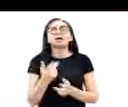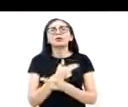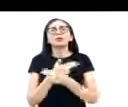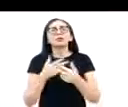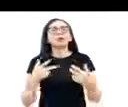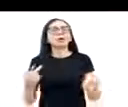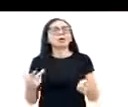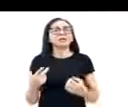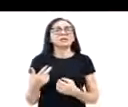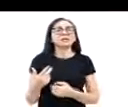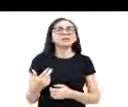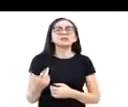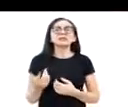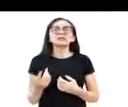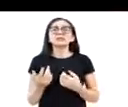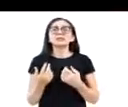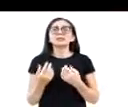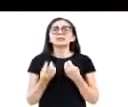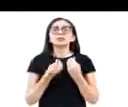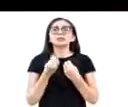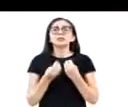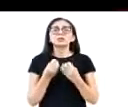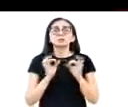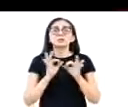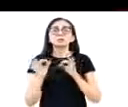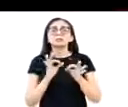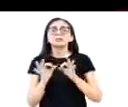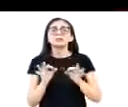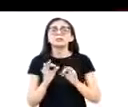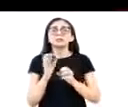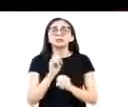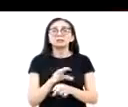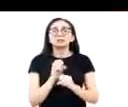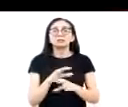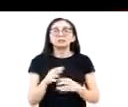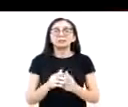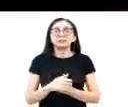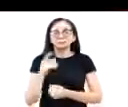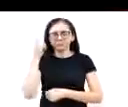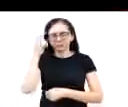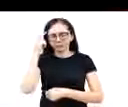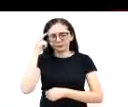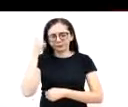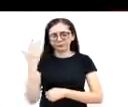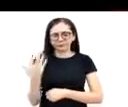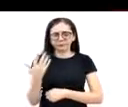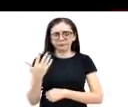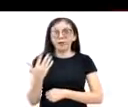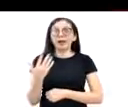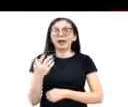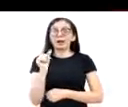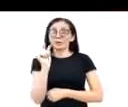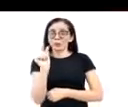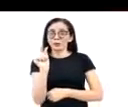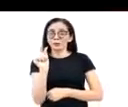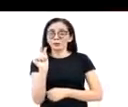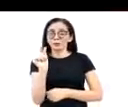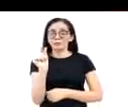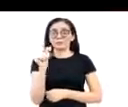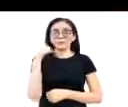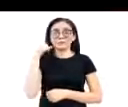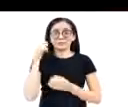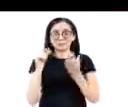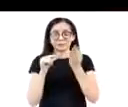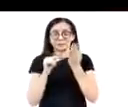viessem fomentar esse processo. Aí pensou-se, vamos disponibilizar um chip. Mas